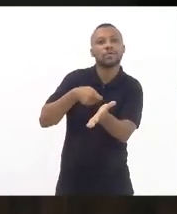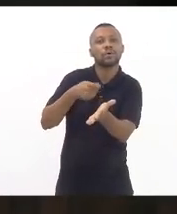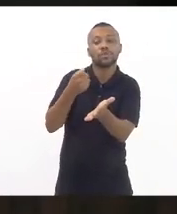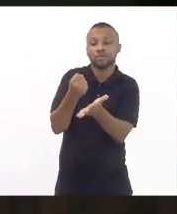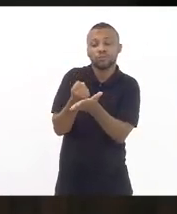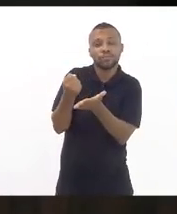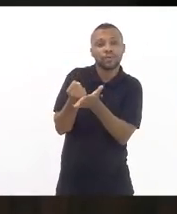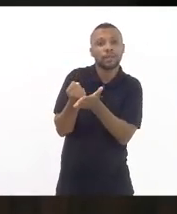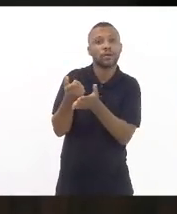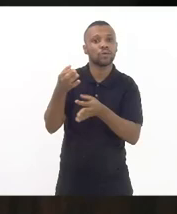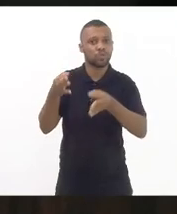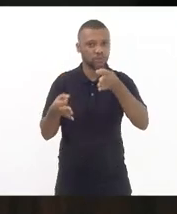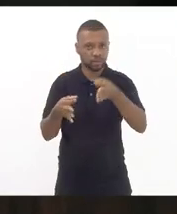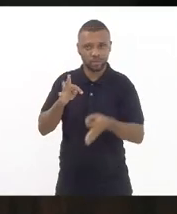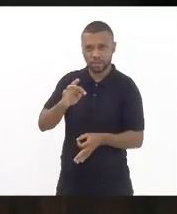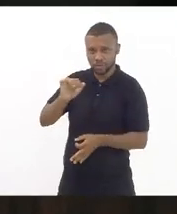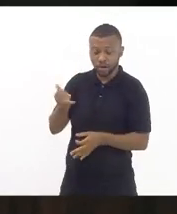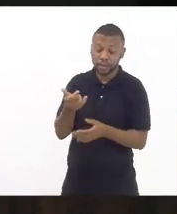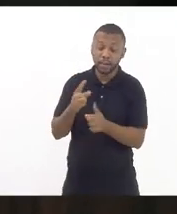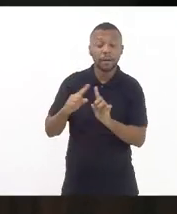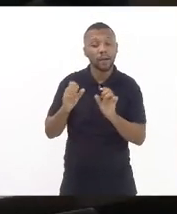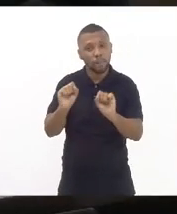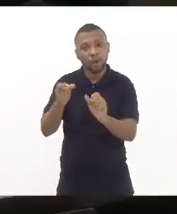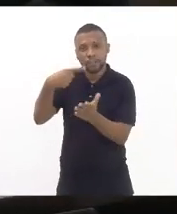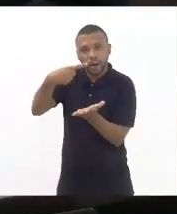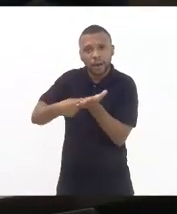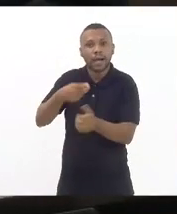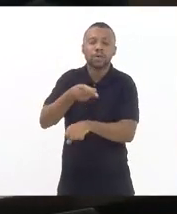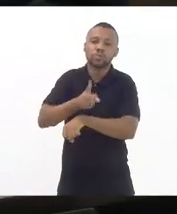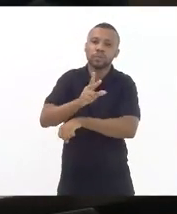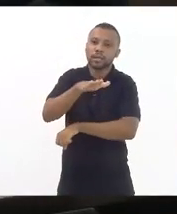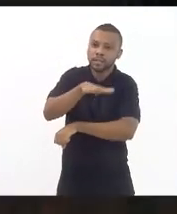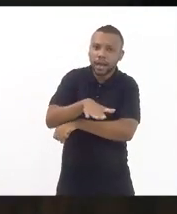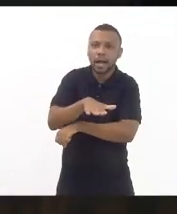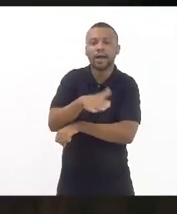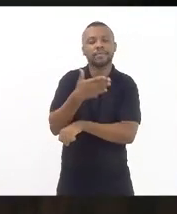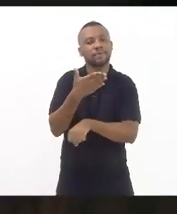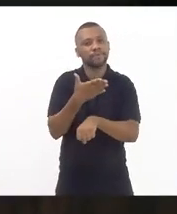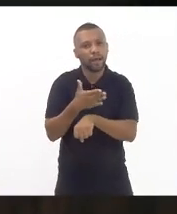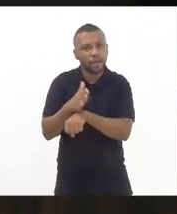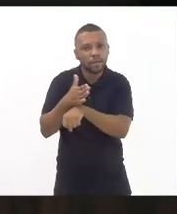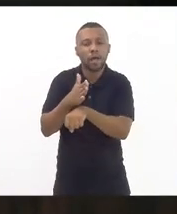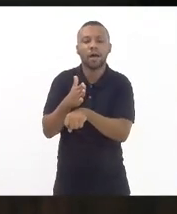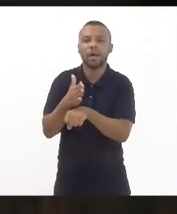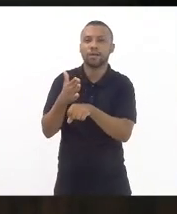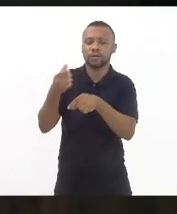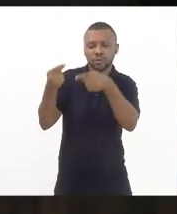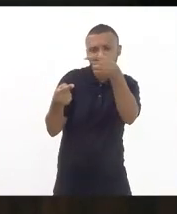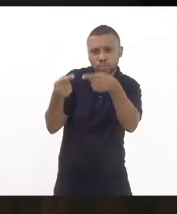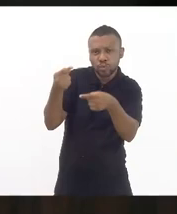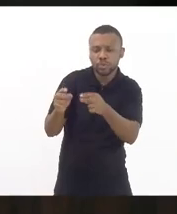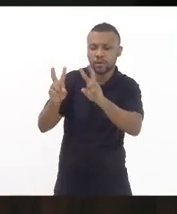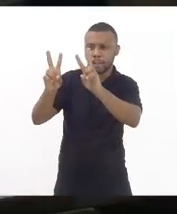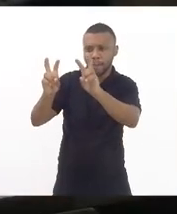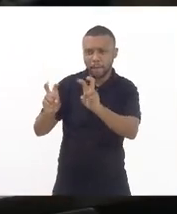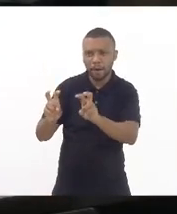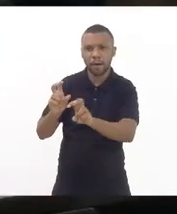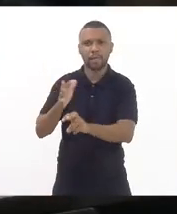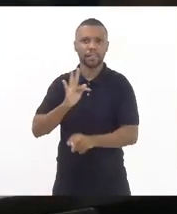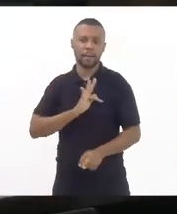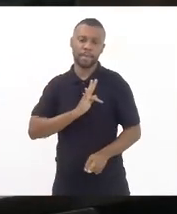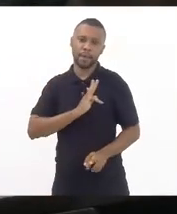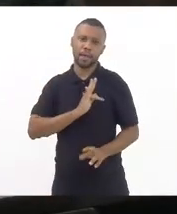TJ. Mas pode ser por volta de 14, sai os técnicos, pega as mensagens... Discute a questão da PM. Pede o Marquinhos para representar o senhor